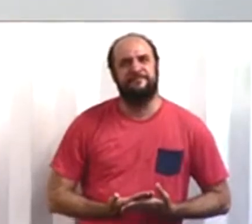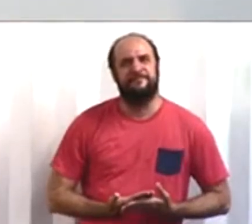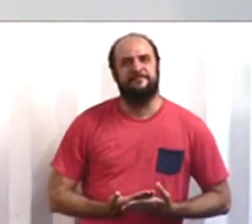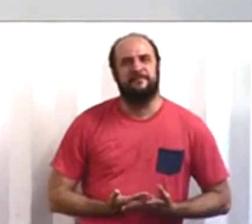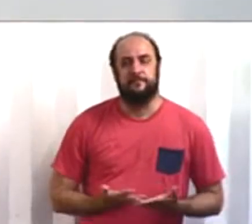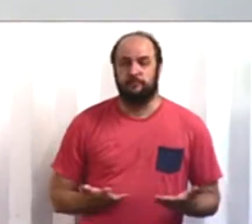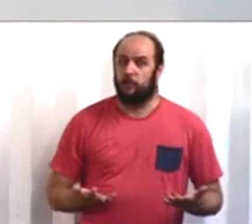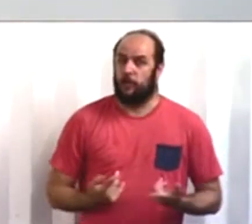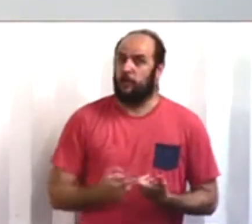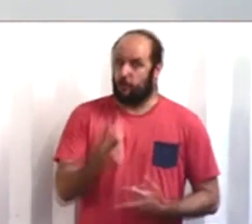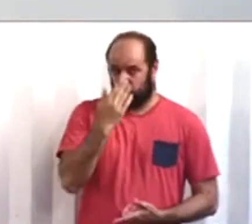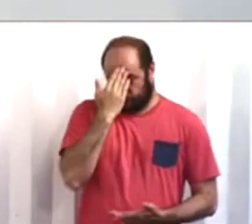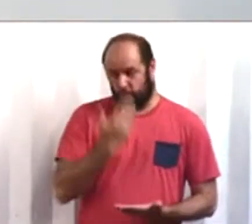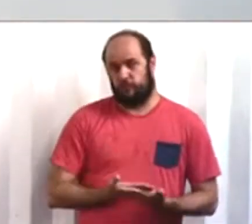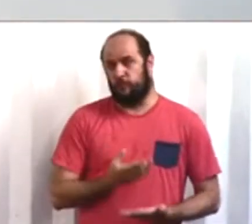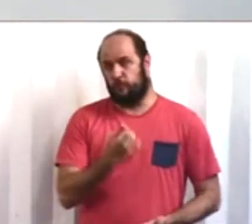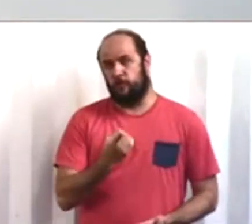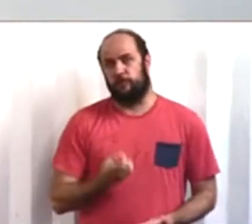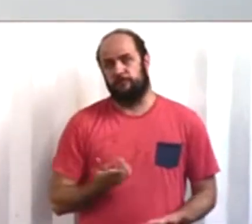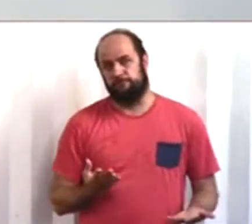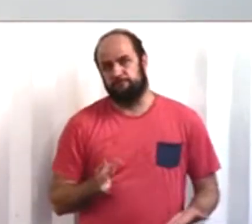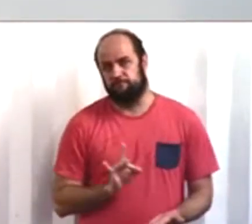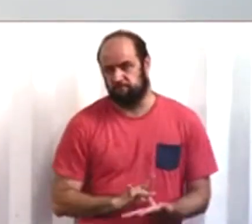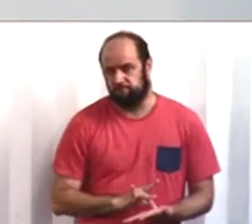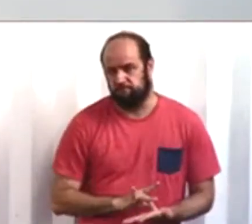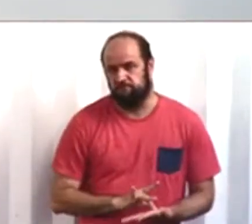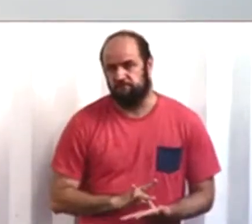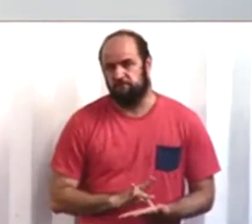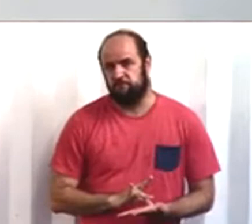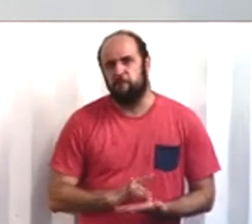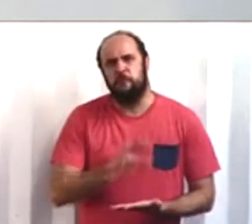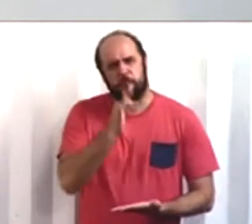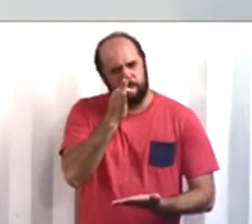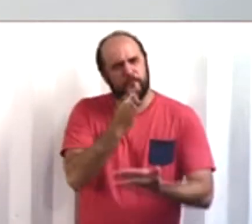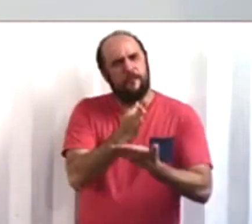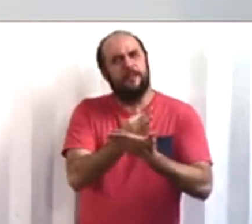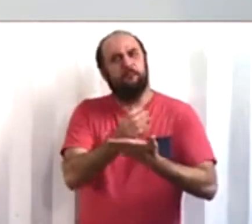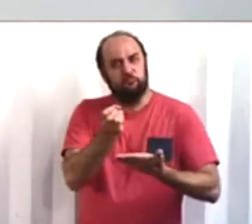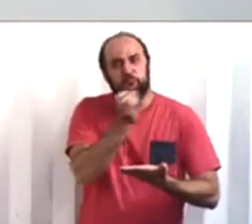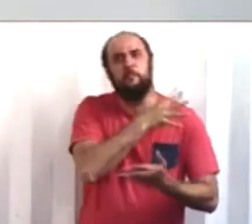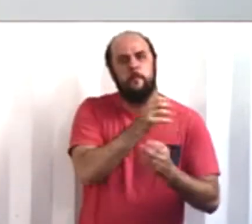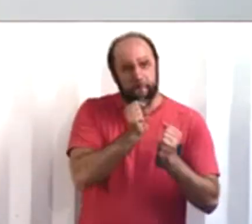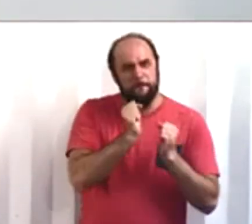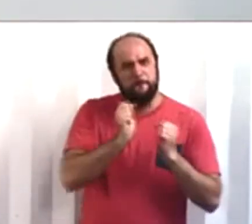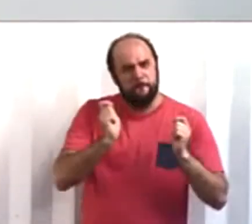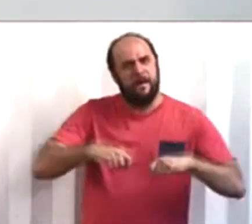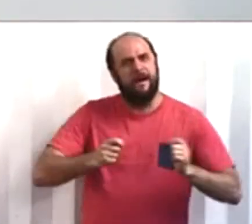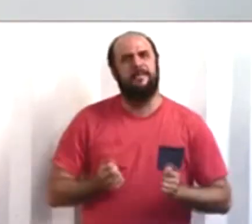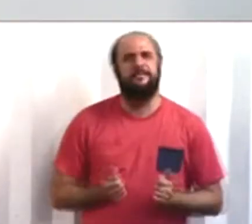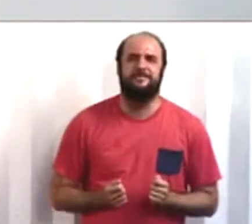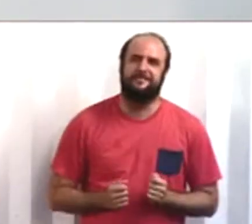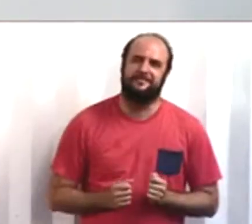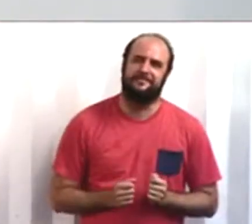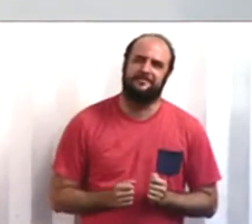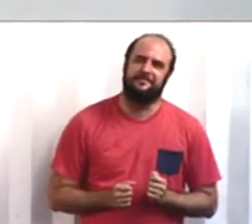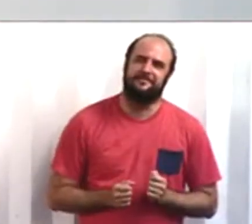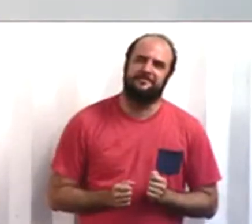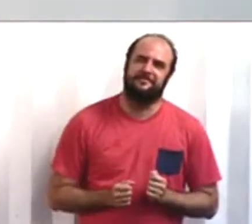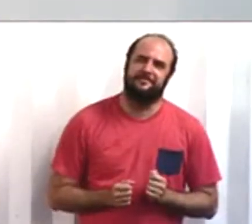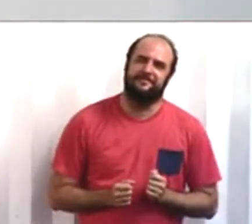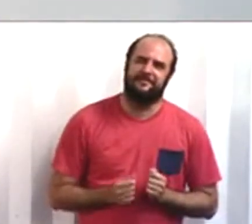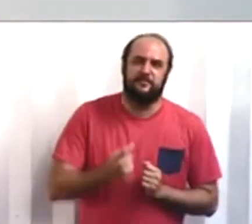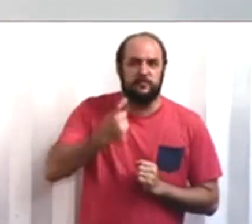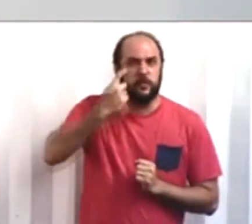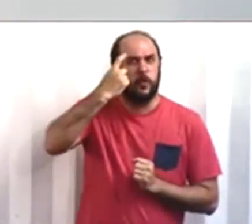Porque se você crê nessas coisas, a sua fé pode ser nova, as suas